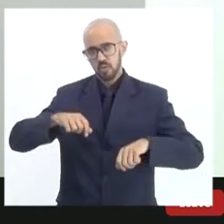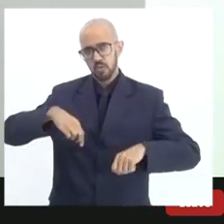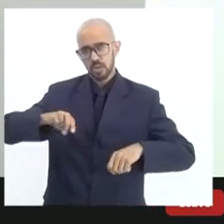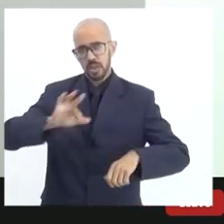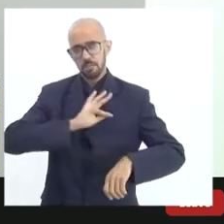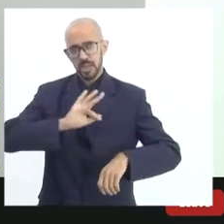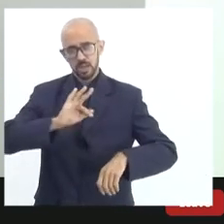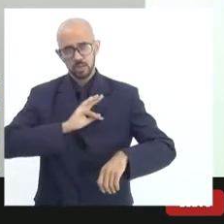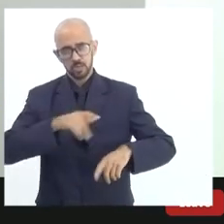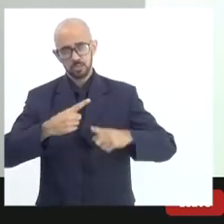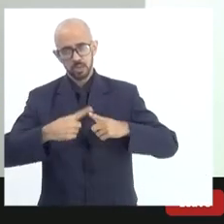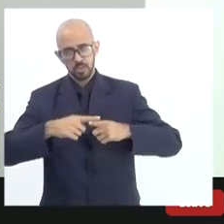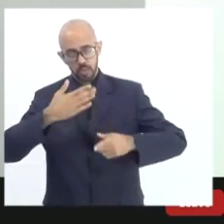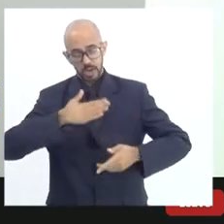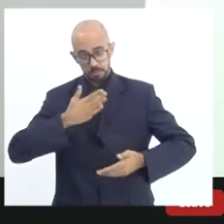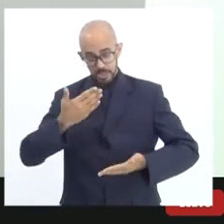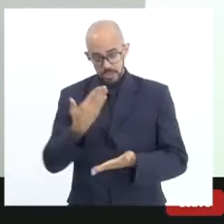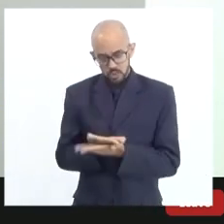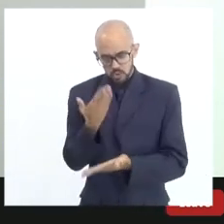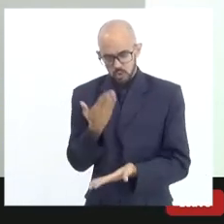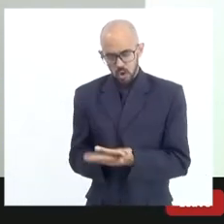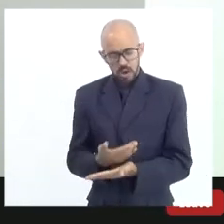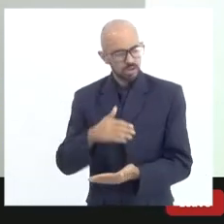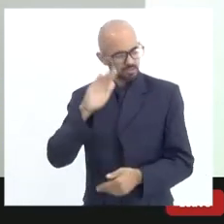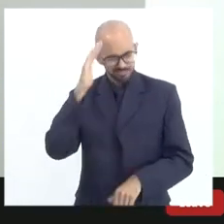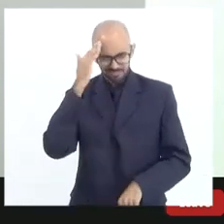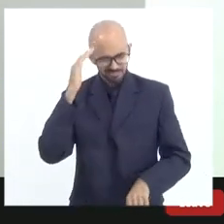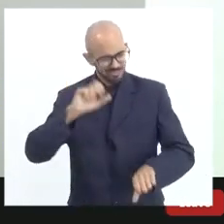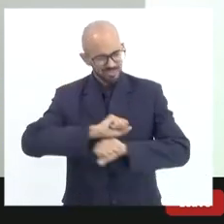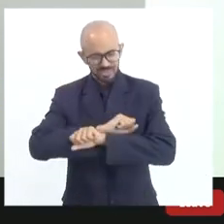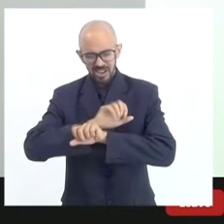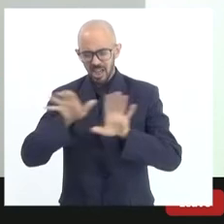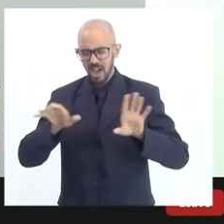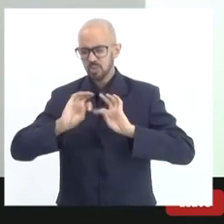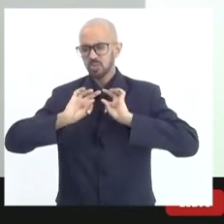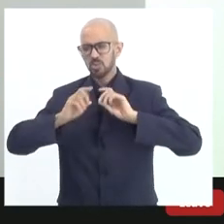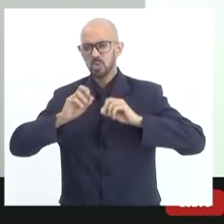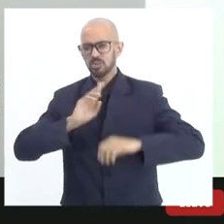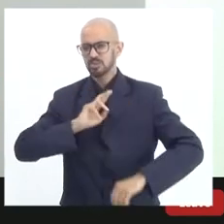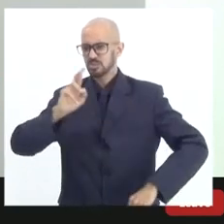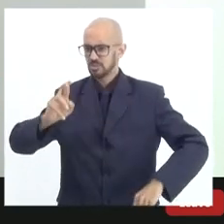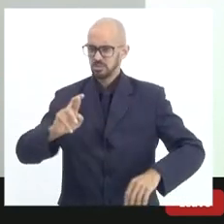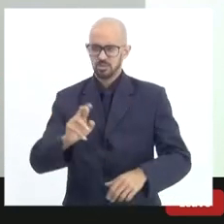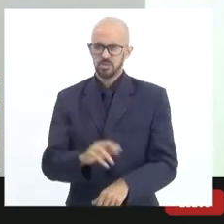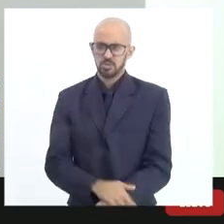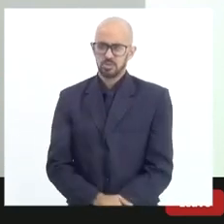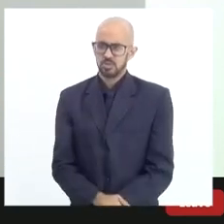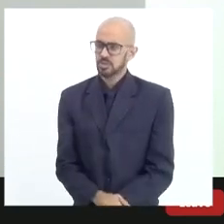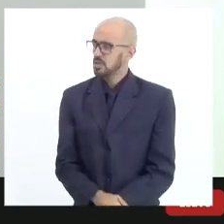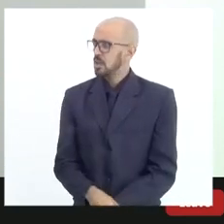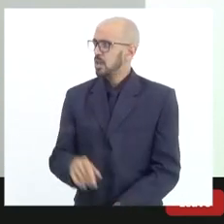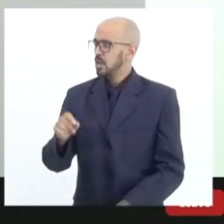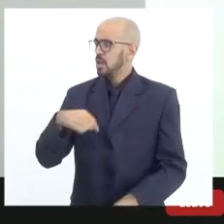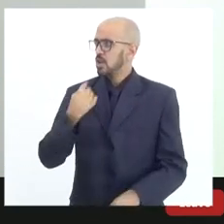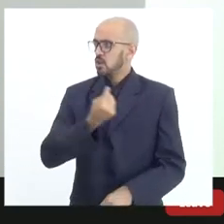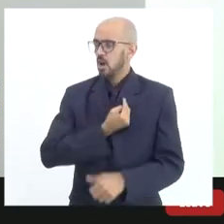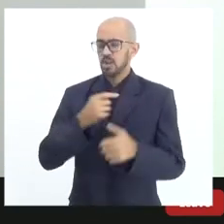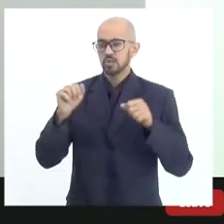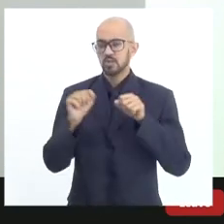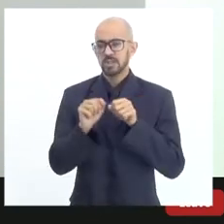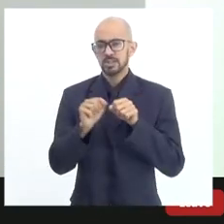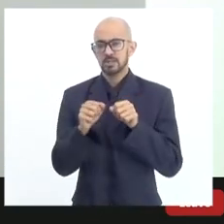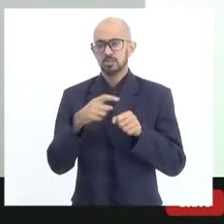foi na escola que eu tomei conhecimento de todas as religiões que existem, todas. Inclusive, nós fazíamos na nossa